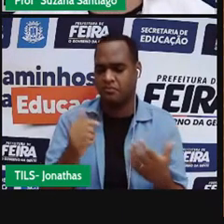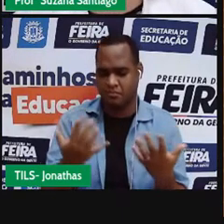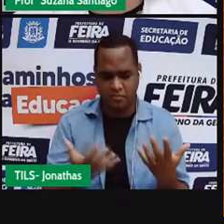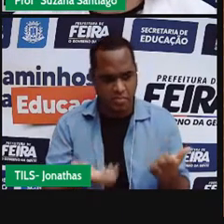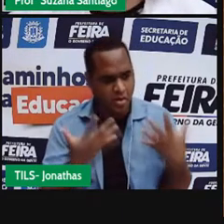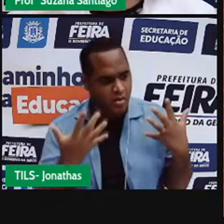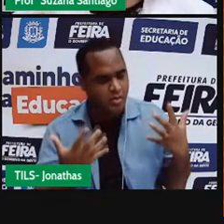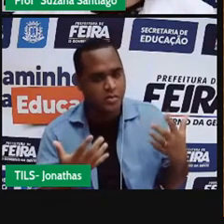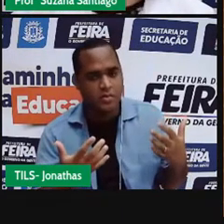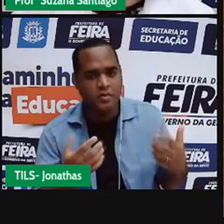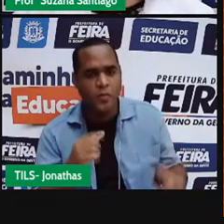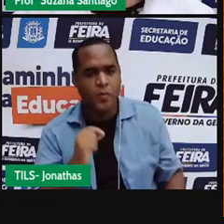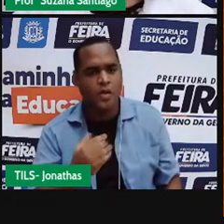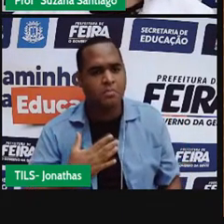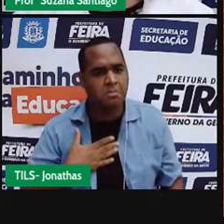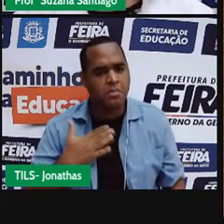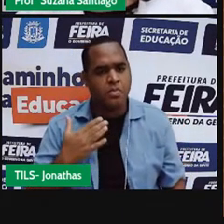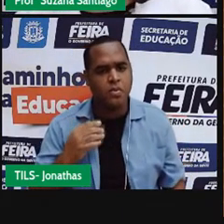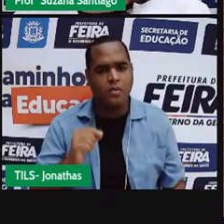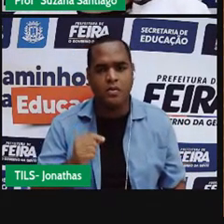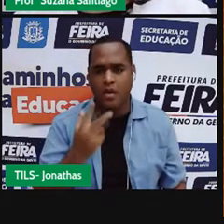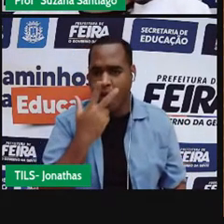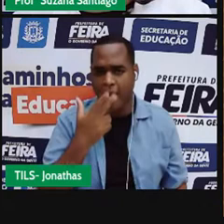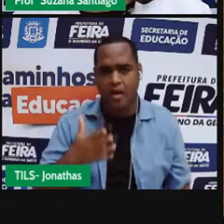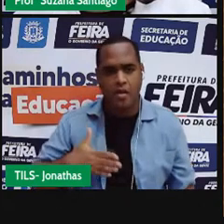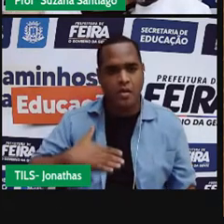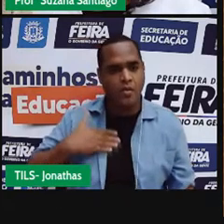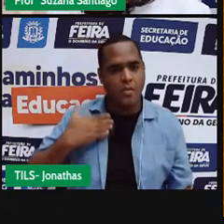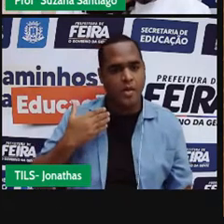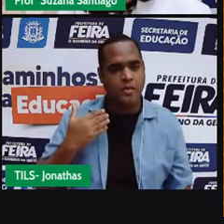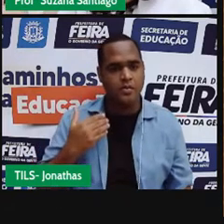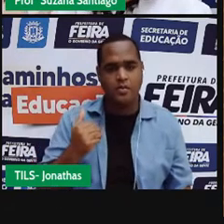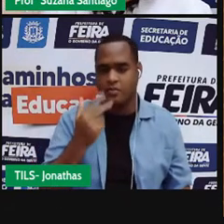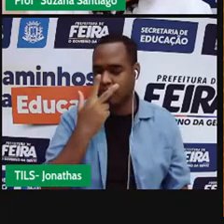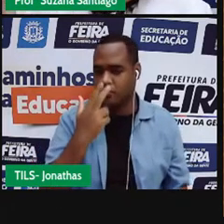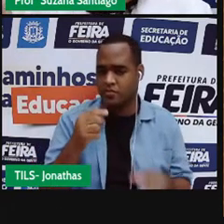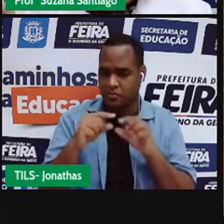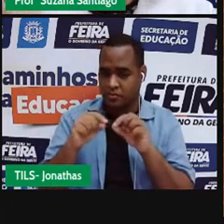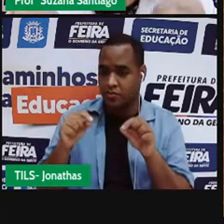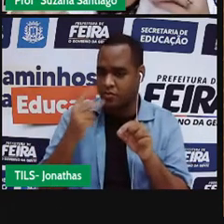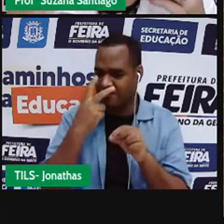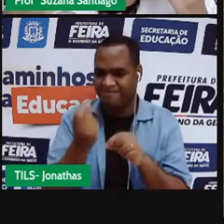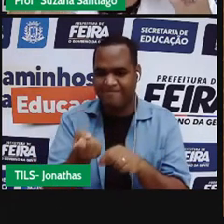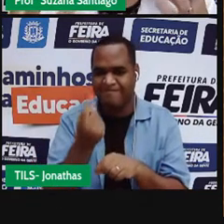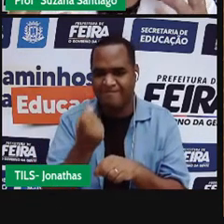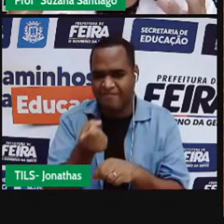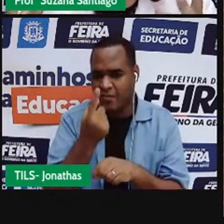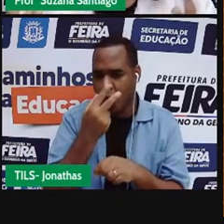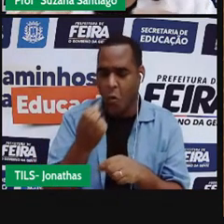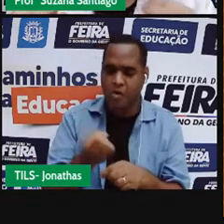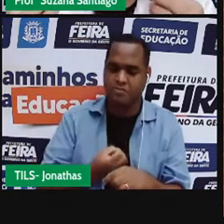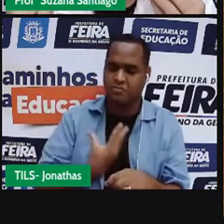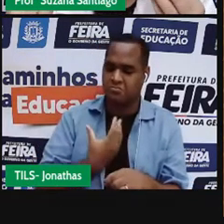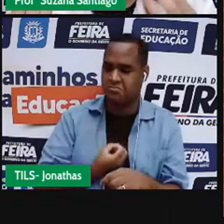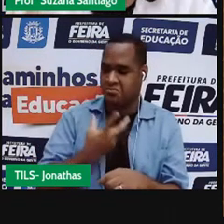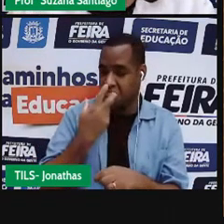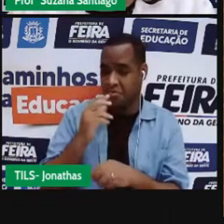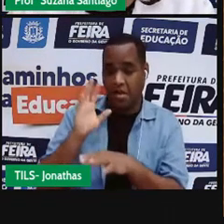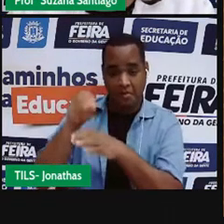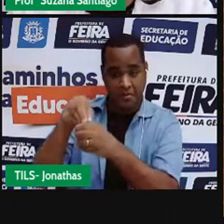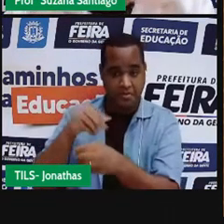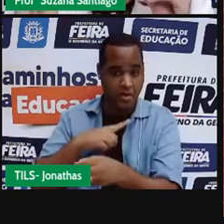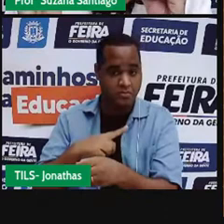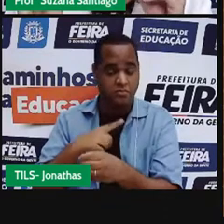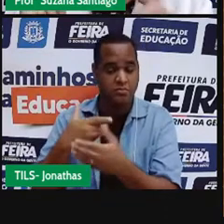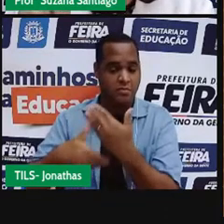tipo assim: essa informação me causou surpresa? Ela é uma informação assim estranha? Tem alguma emoção por trás que ela gera em